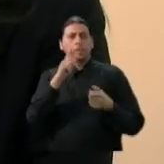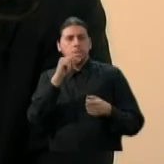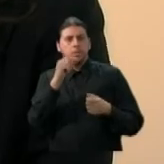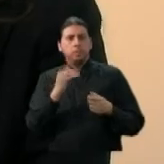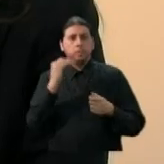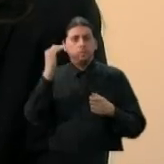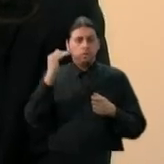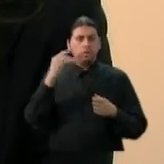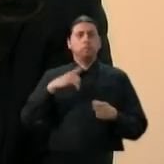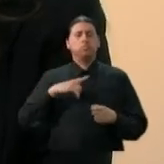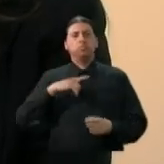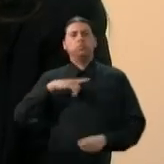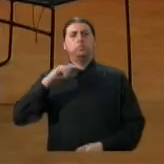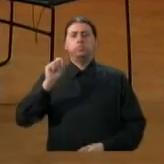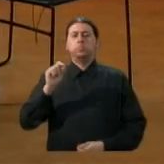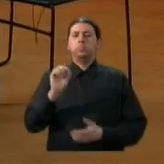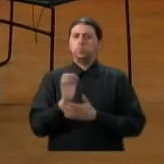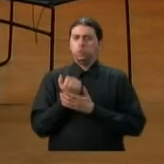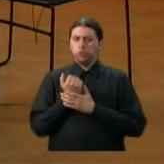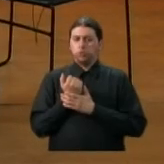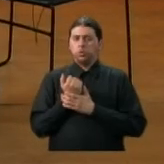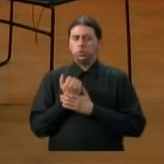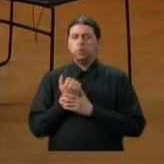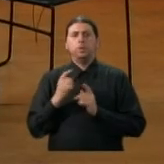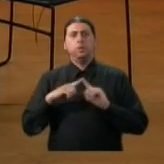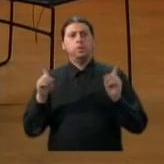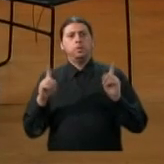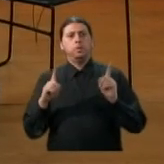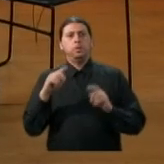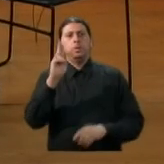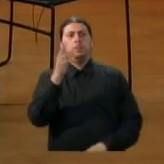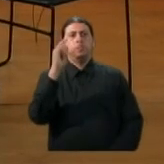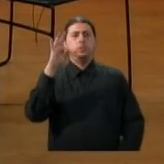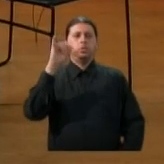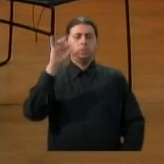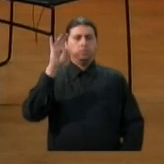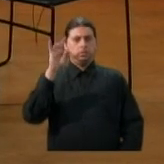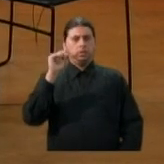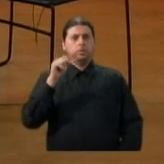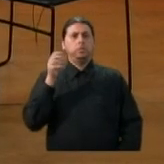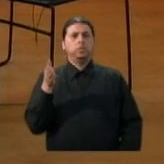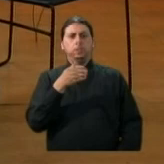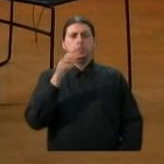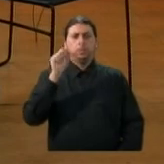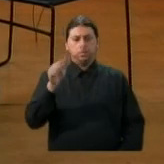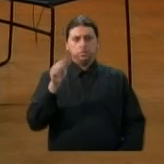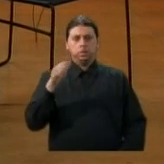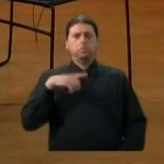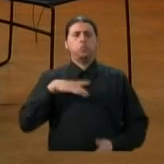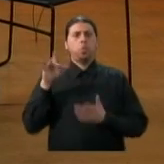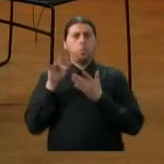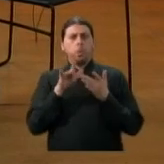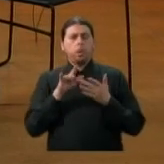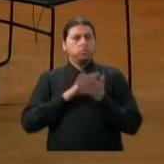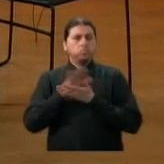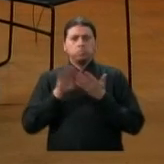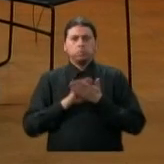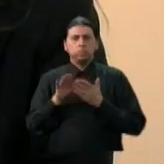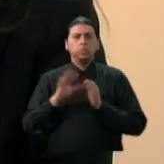a pessoa está protegida, né. A hepatite A, se a pessoa não tinha tido contato e fez a vacina, também dá para